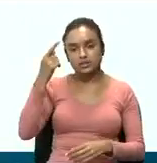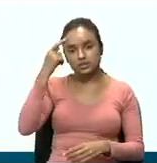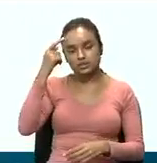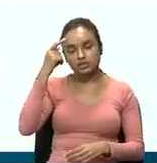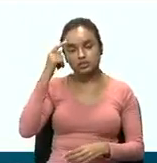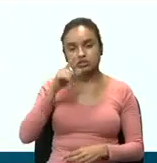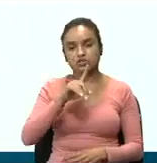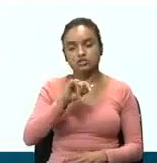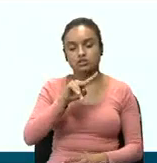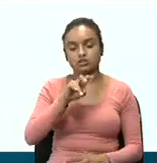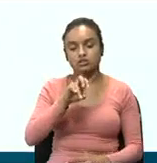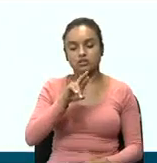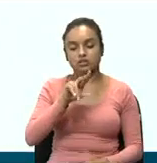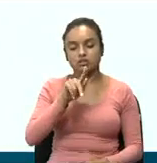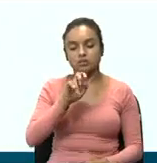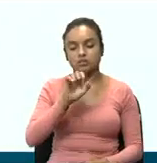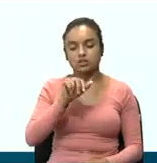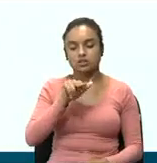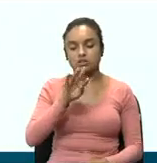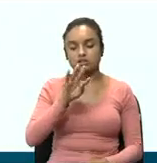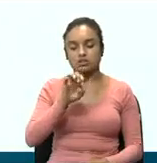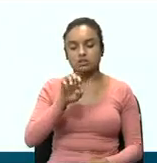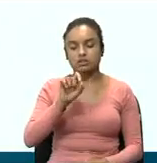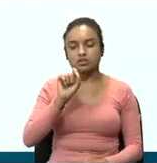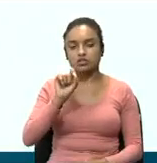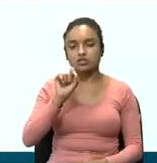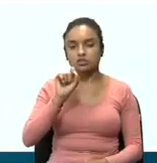ela é divergente. E